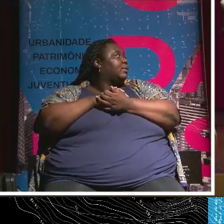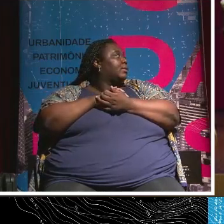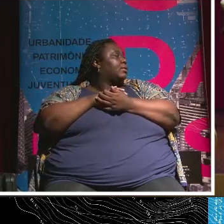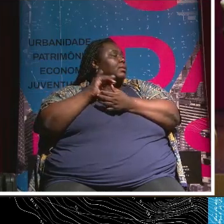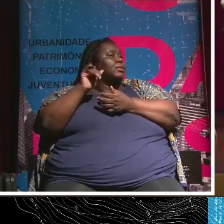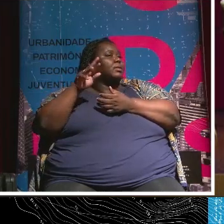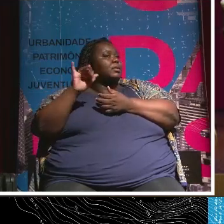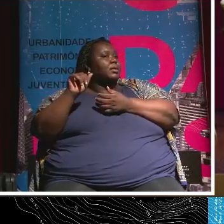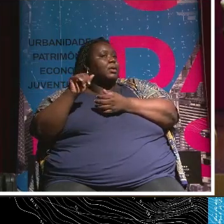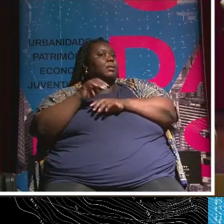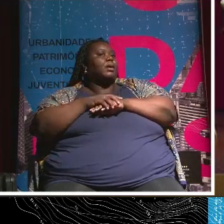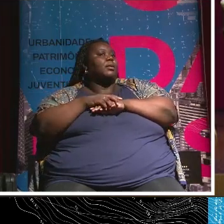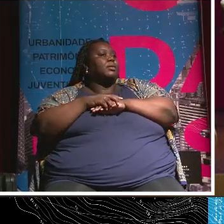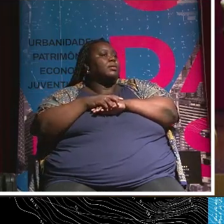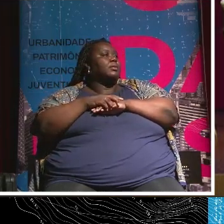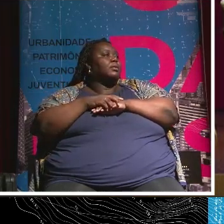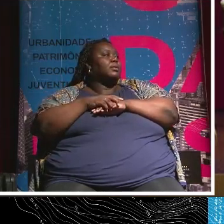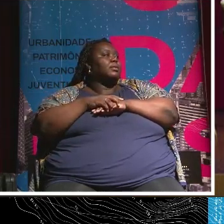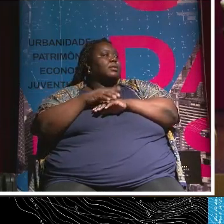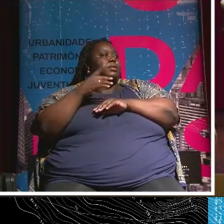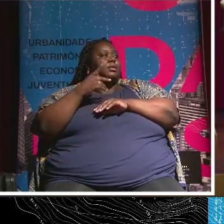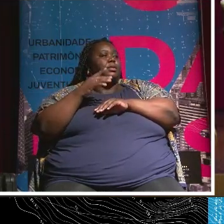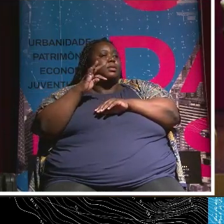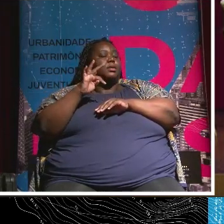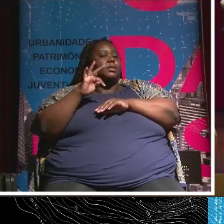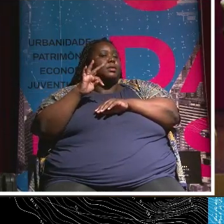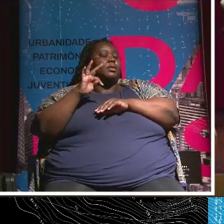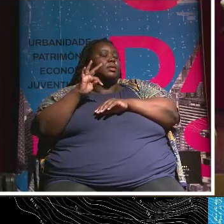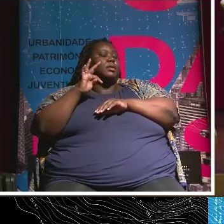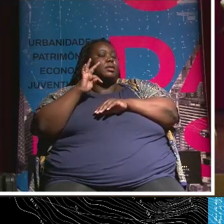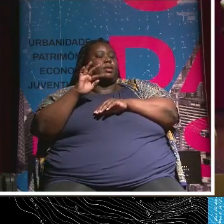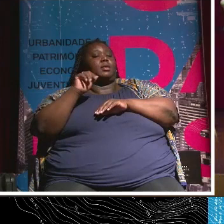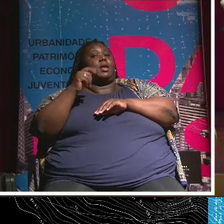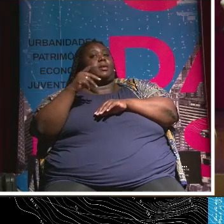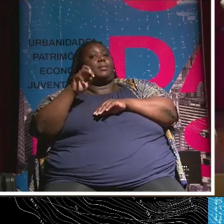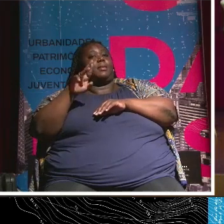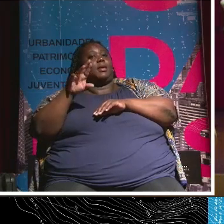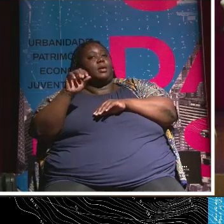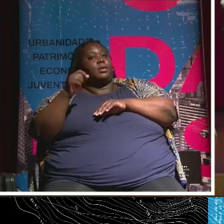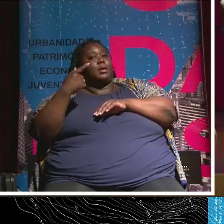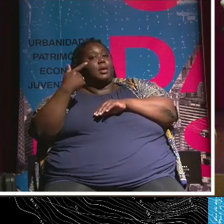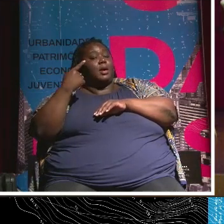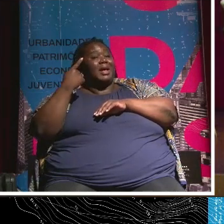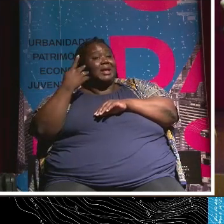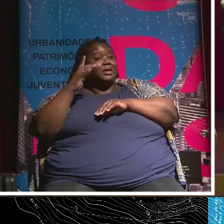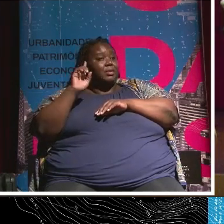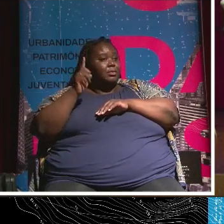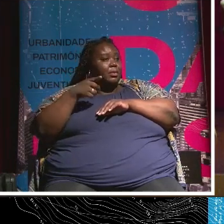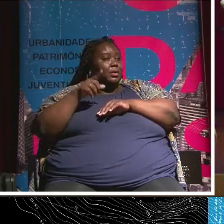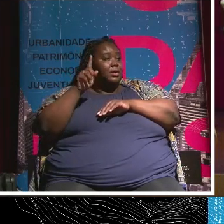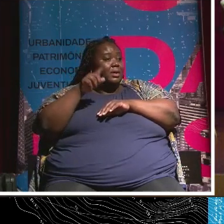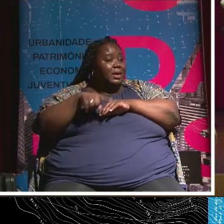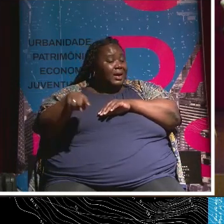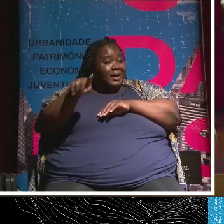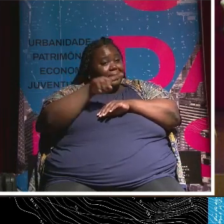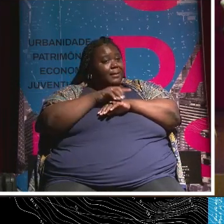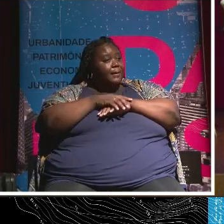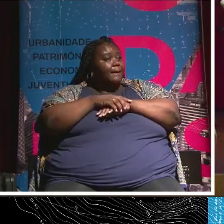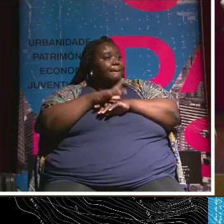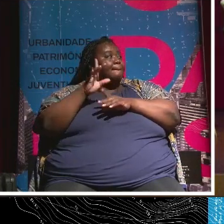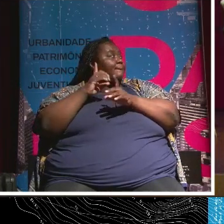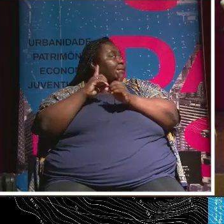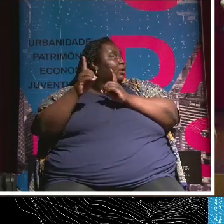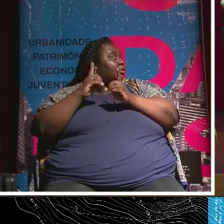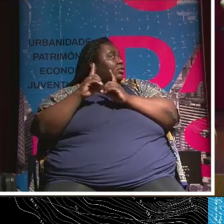Tauá, no Ceará. Taperoá, cidade de 14 mil habitantes. E este é o tamanho do